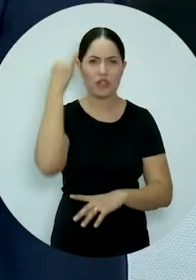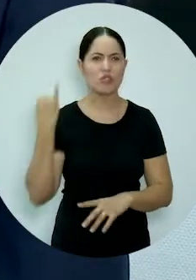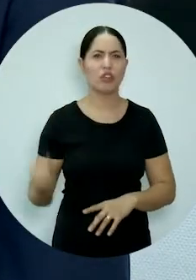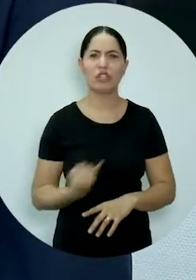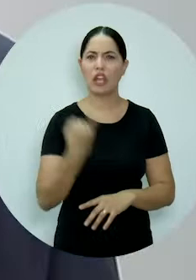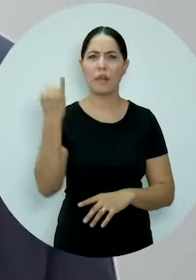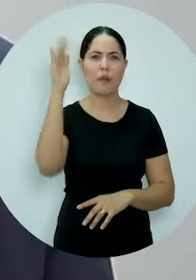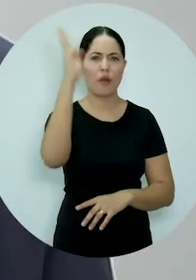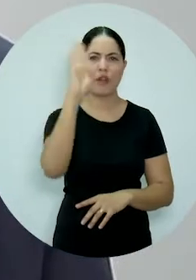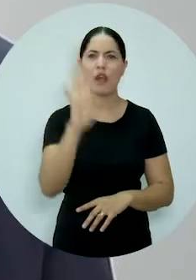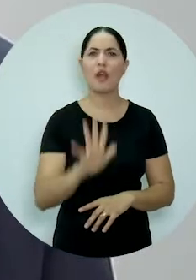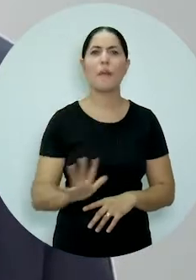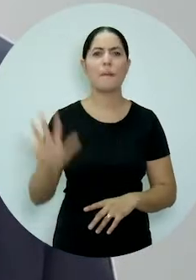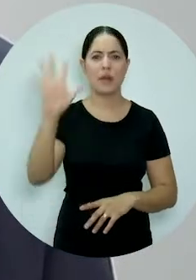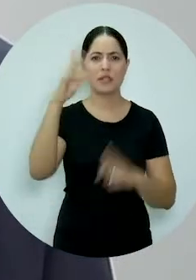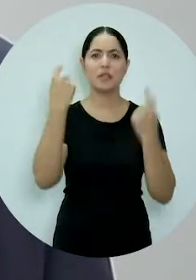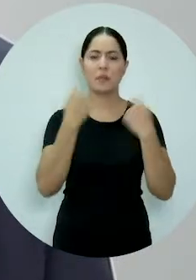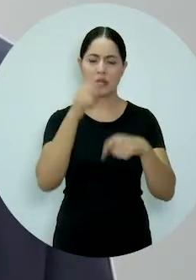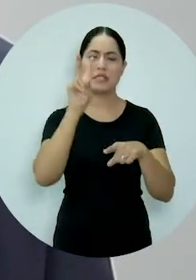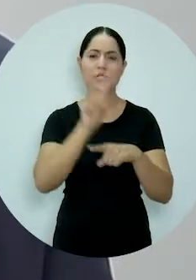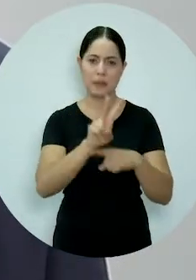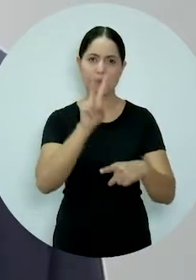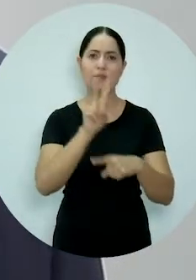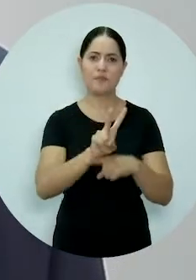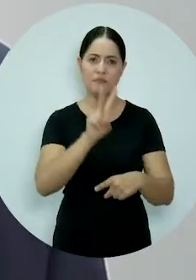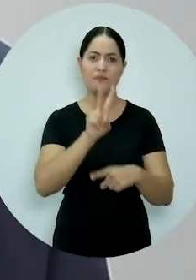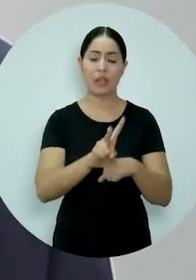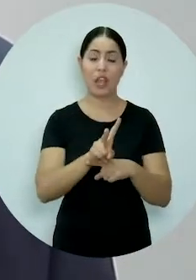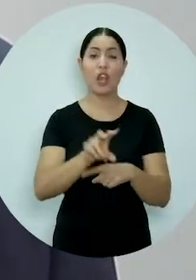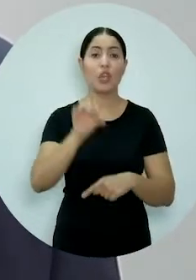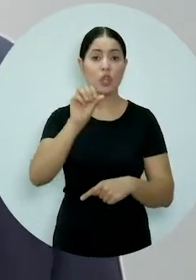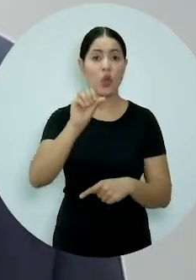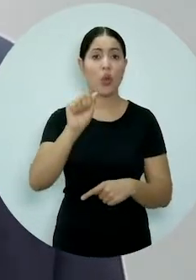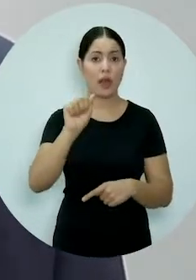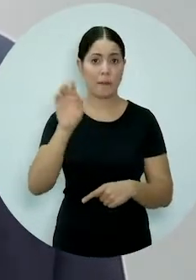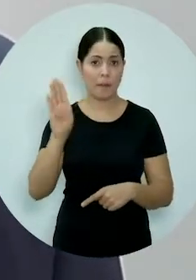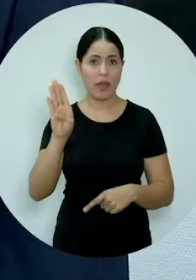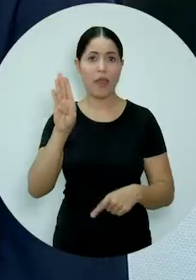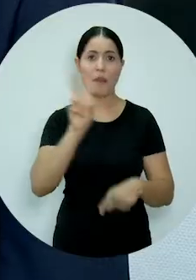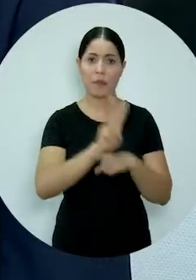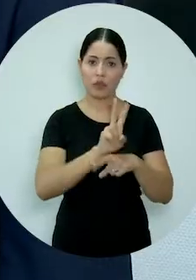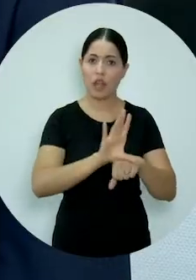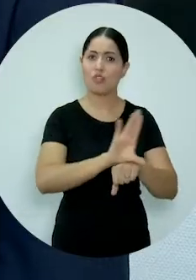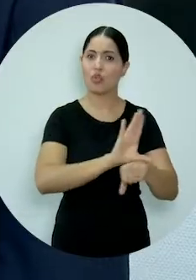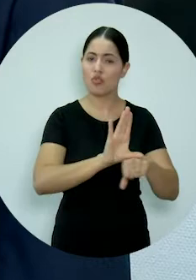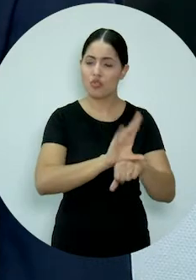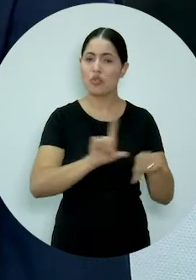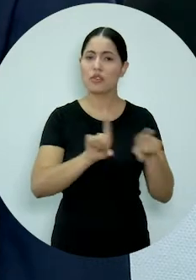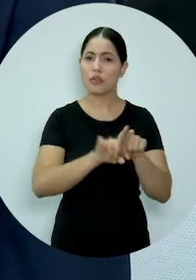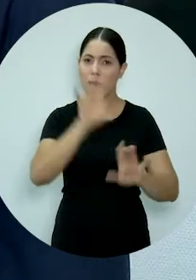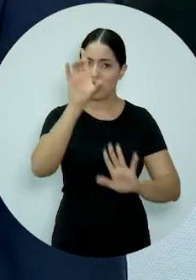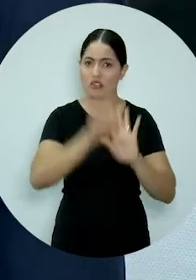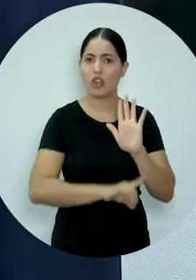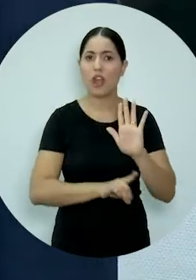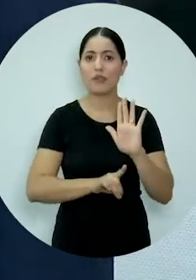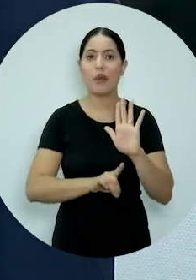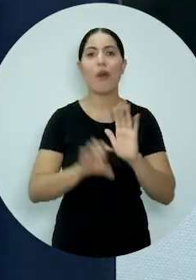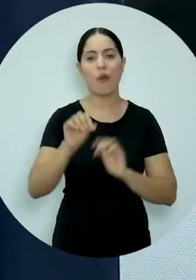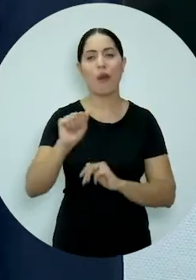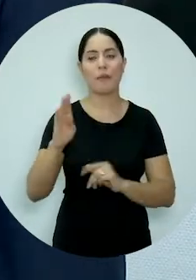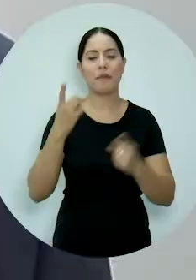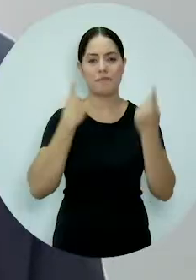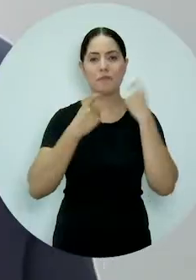Estado brasileiro, uma riqueza que merece ser protegida, e a OAB, como guardiã da Constituição, do Estado de Direito, também tem